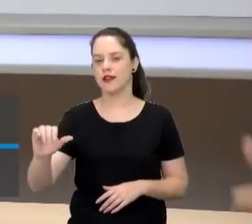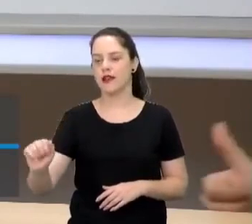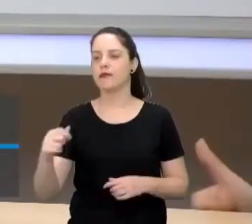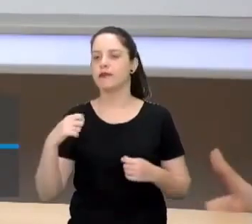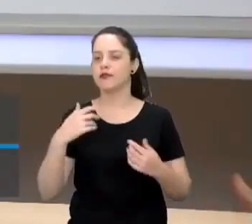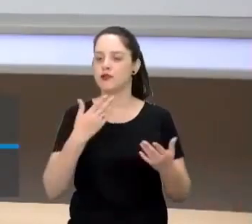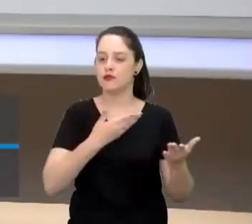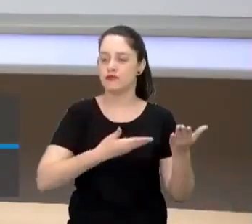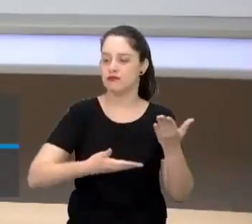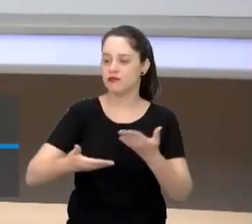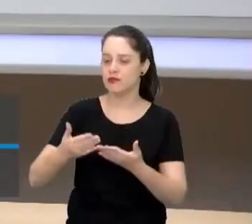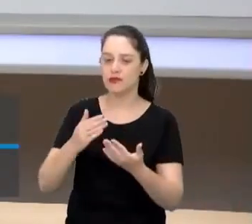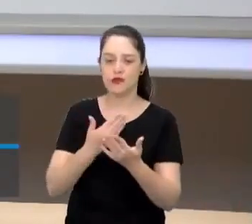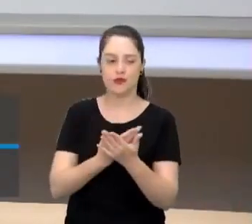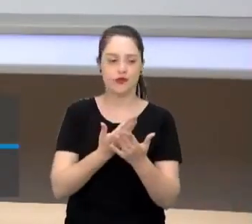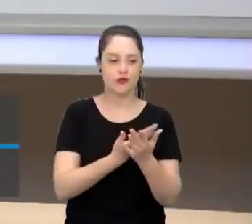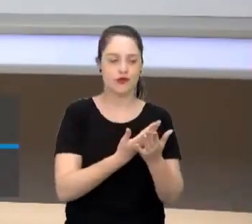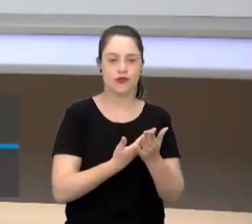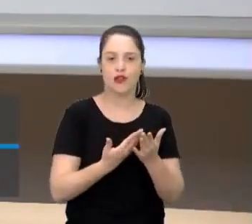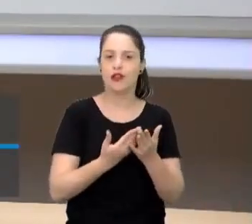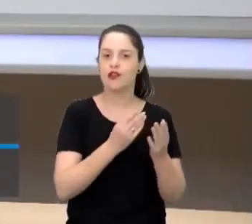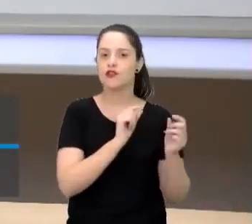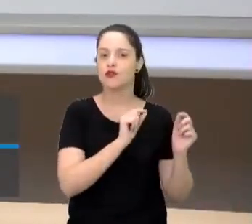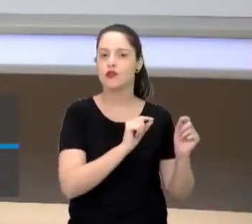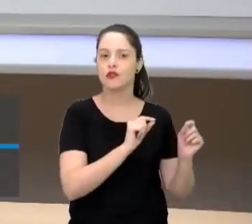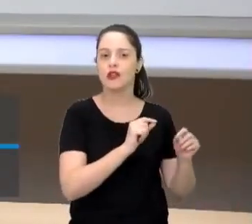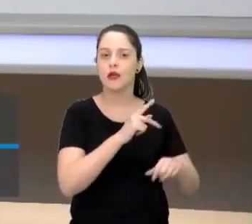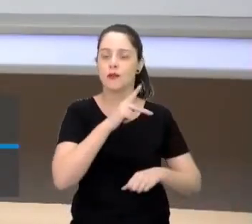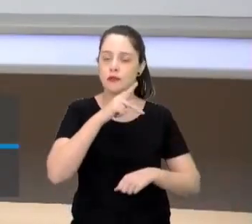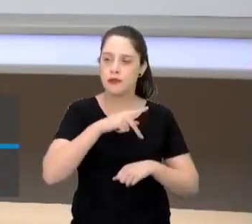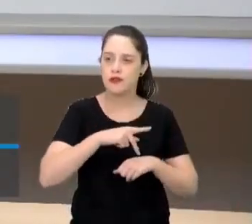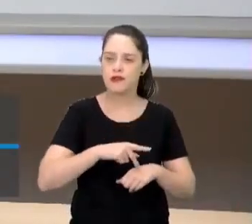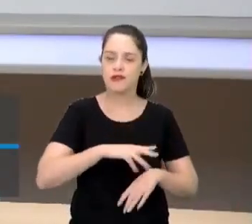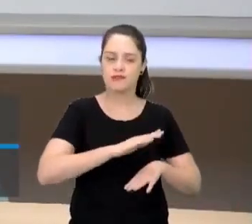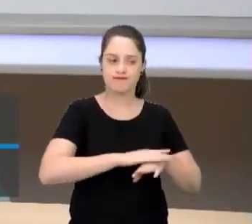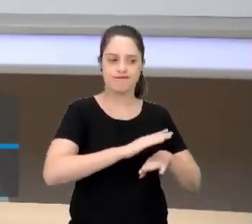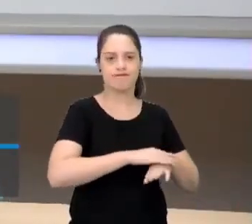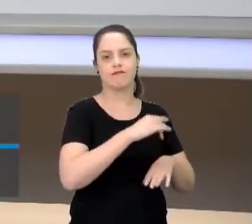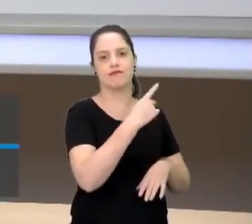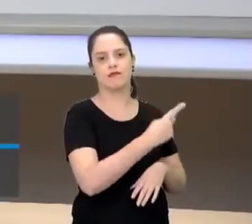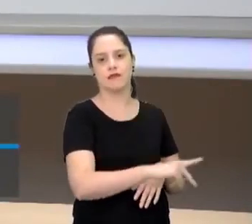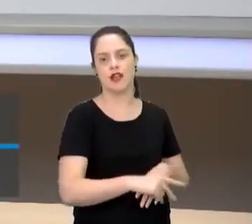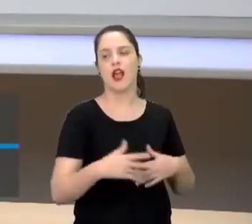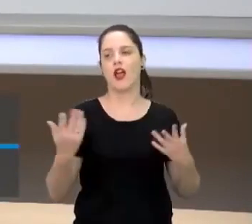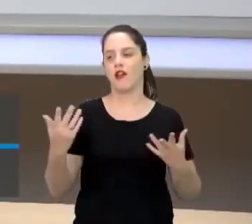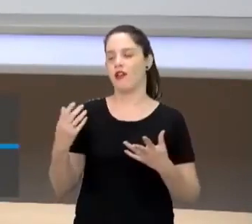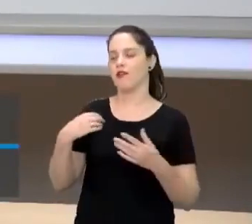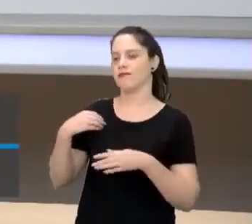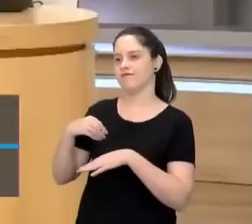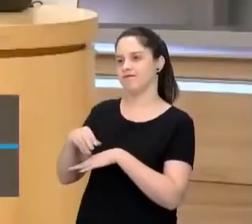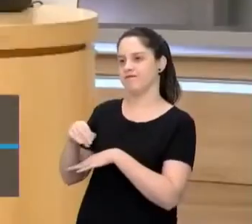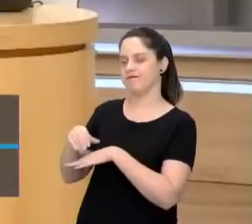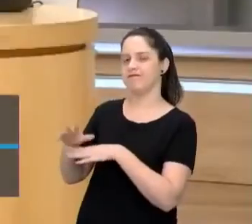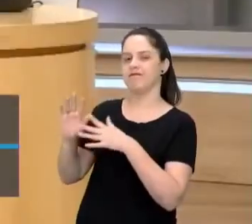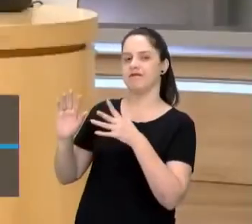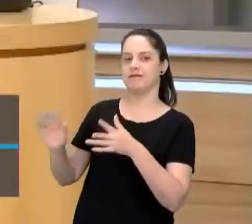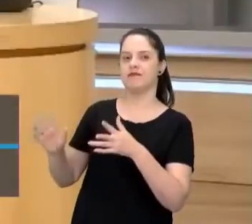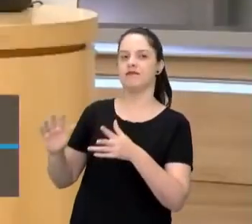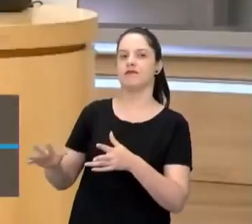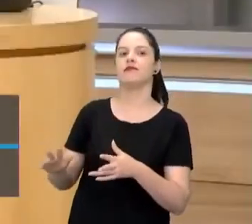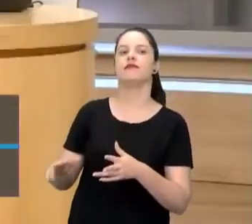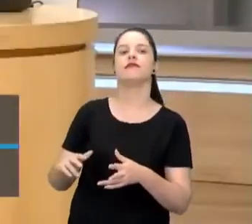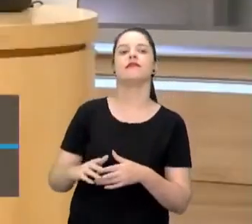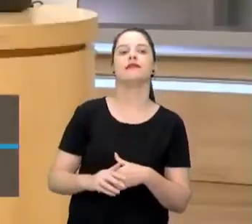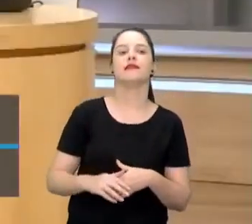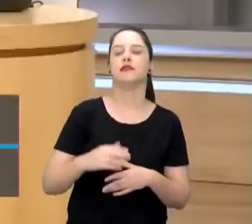estudante, estamos entregando ao protagonismo nas mãos dele. Essas foram algumas contribuições aqui que saltaram nos